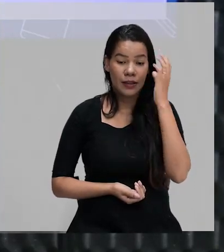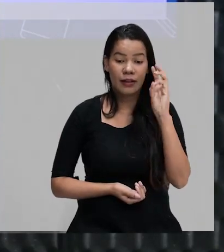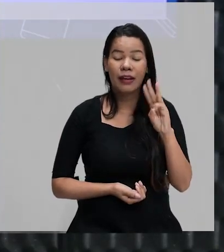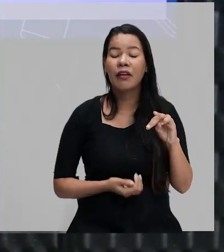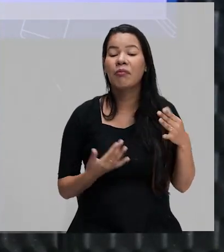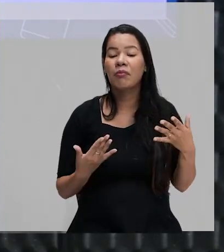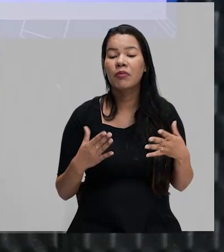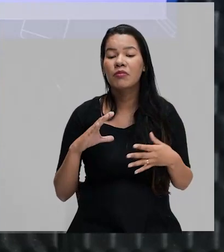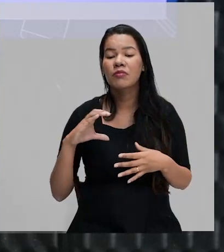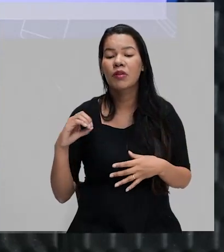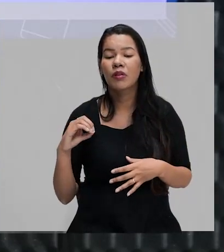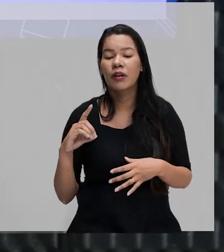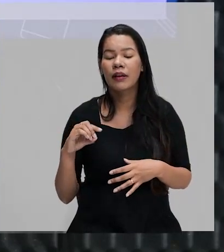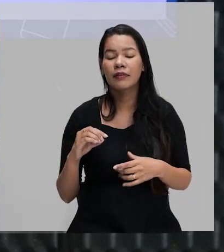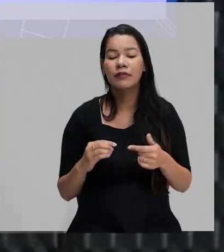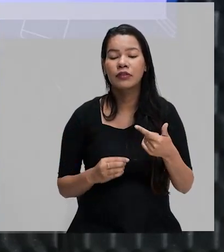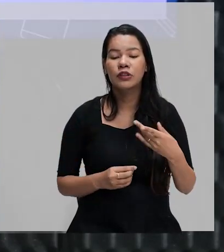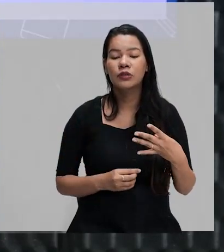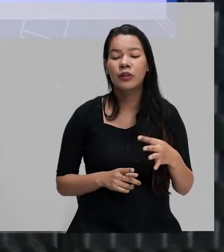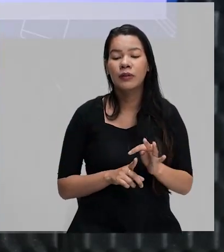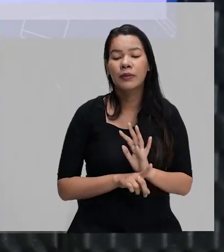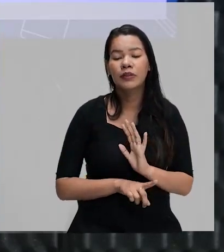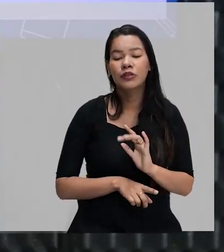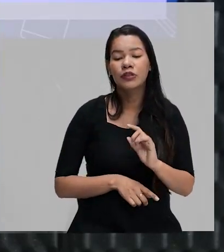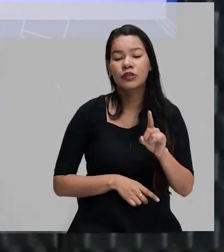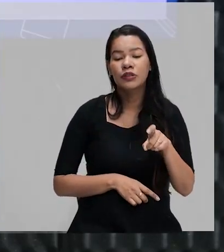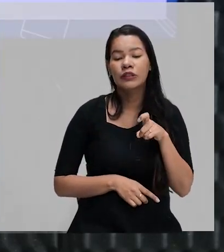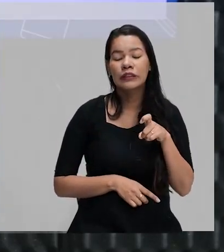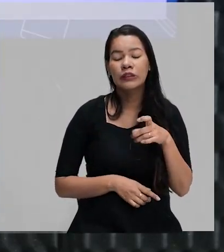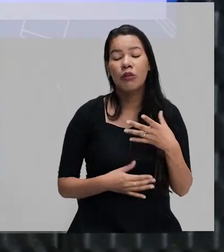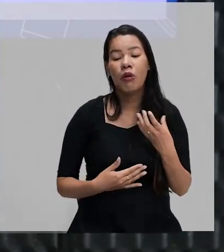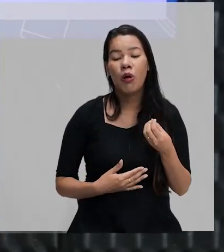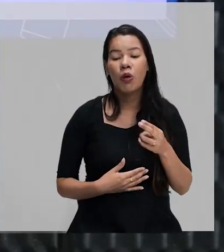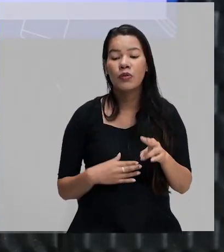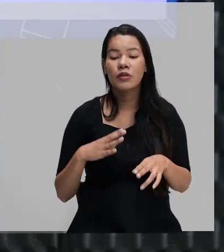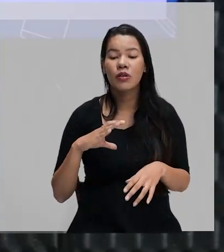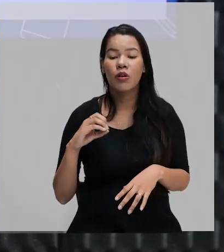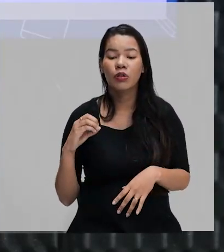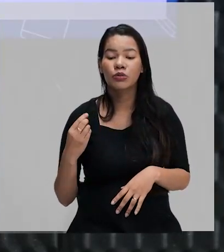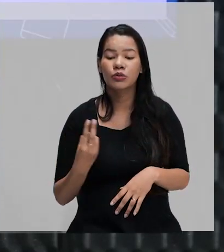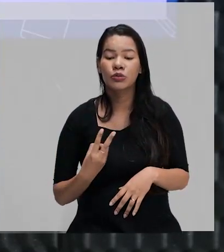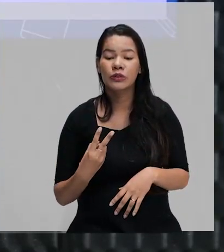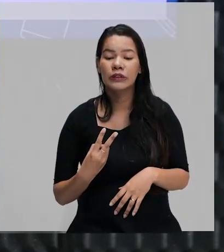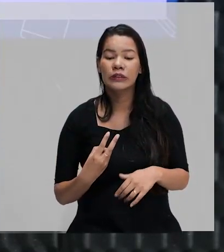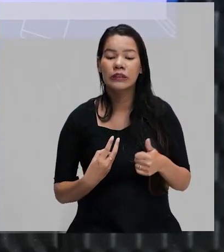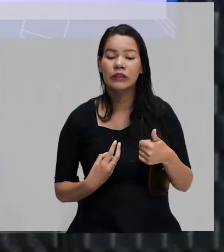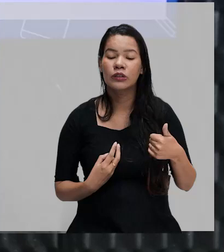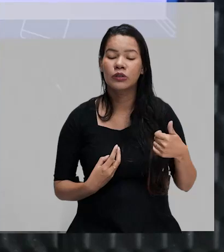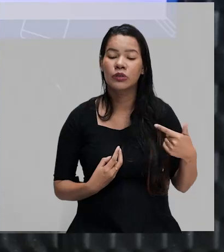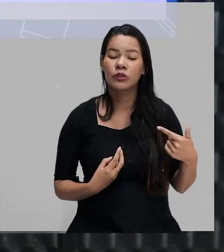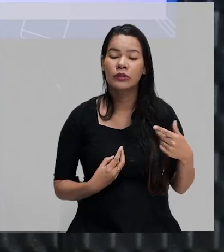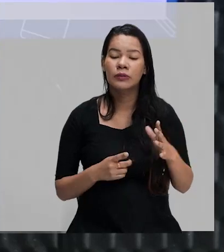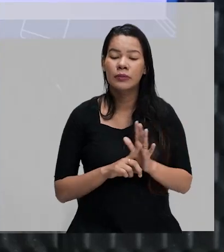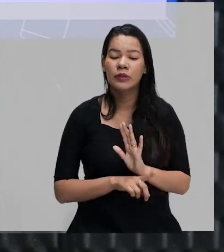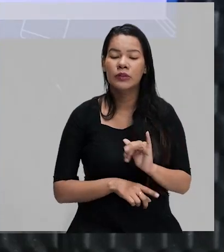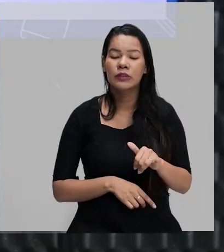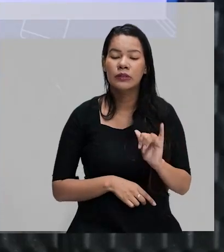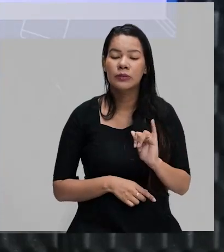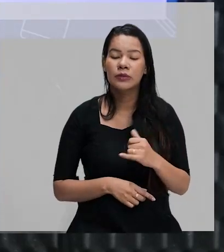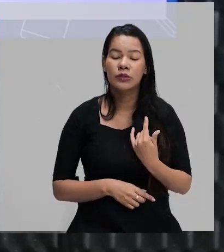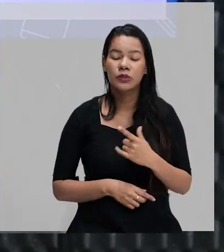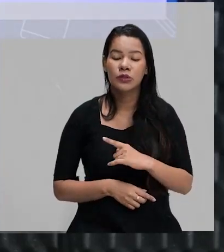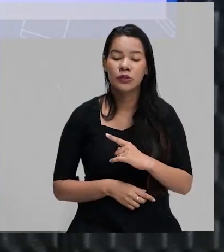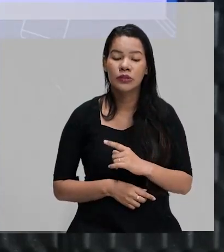CO? 24 menos X. Quem é o CO2? 112 menos Y. Tudo bem? E